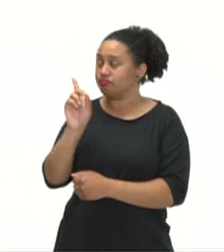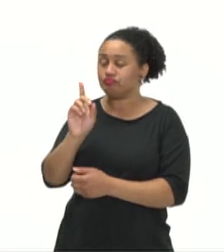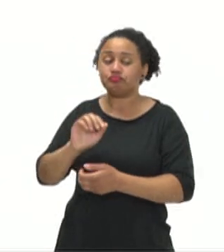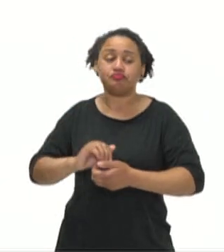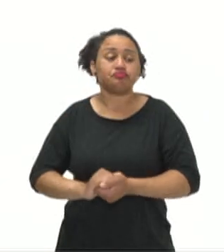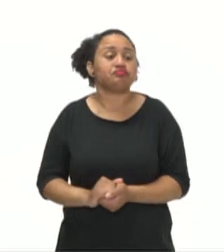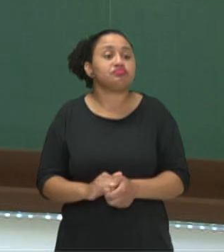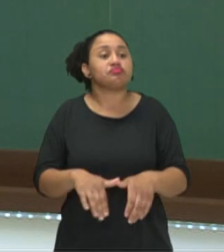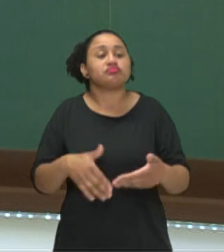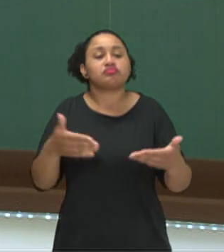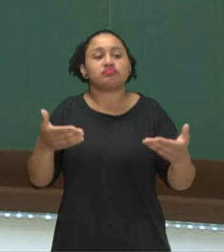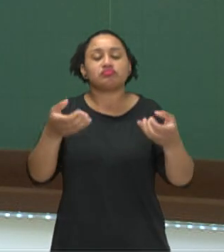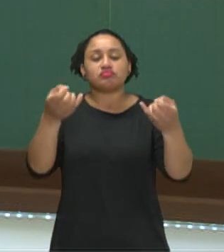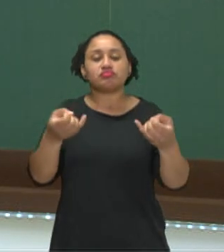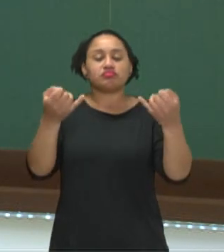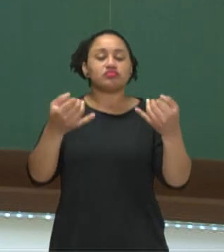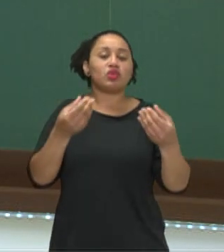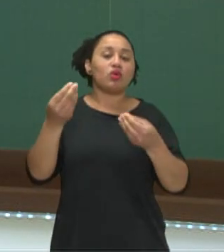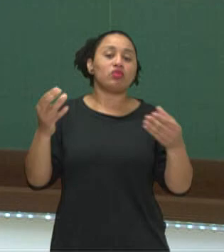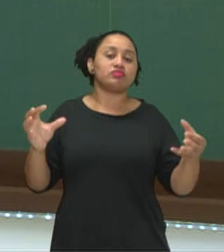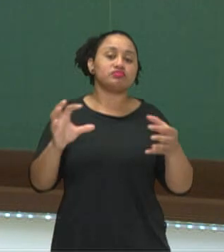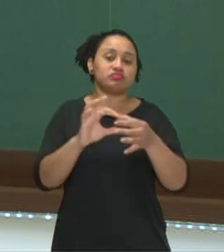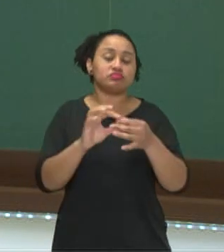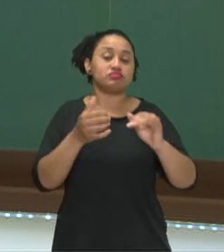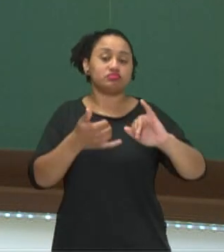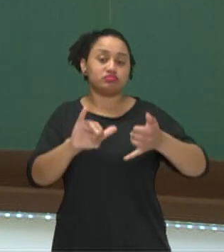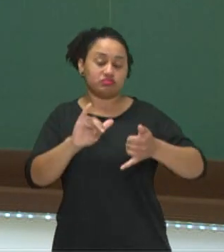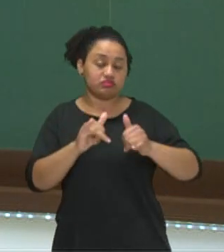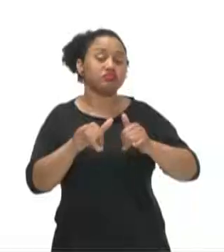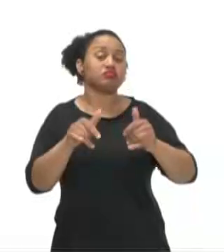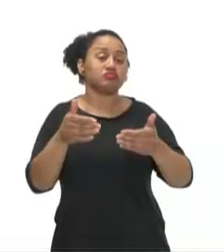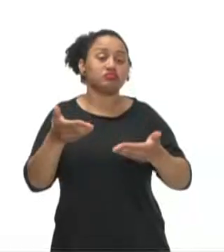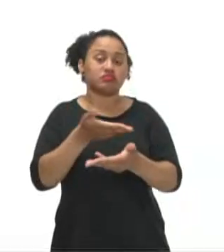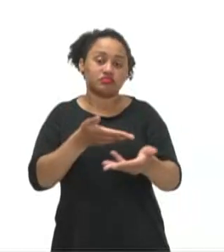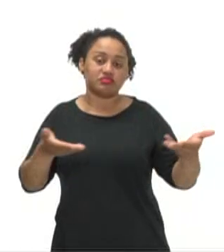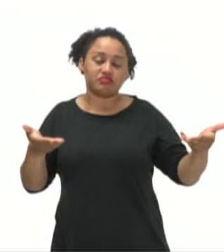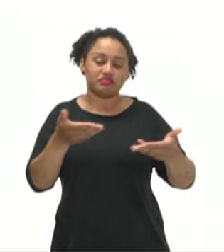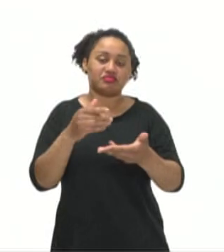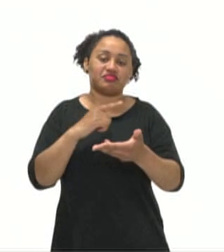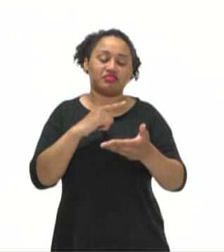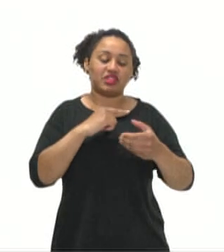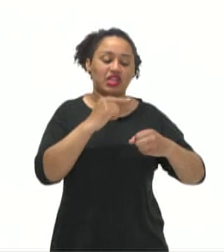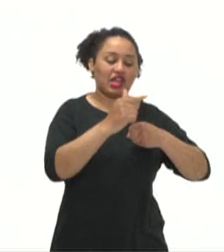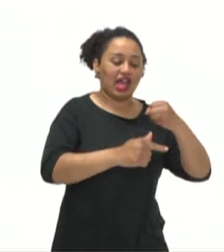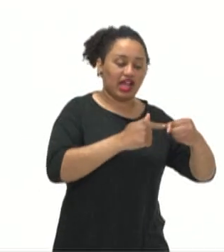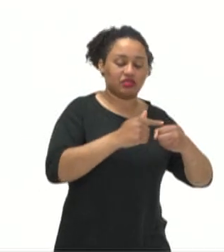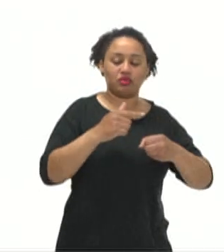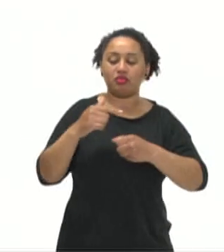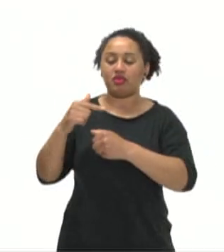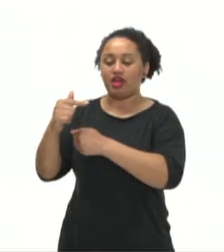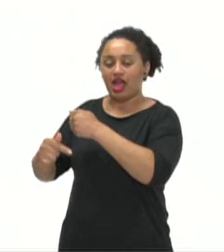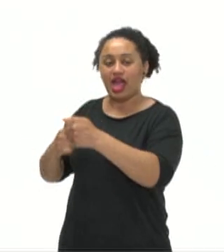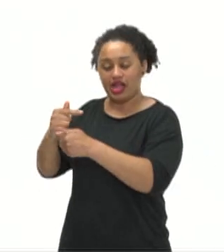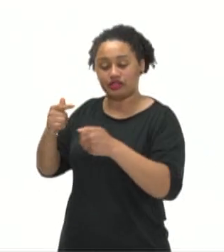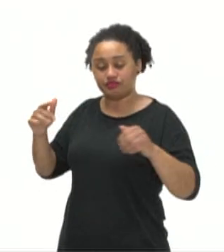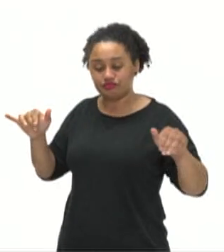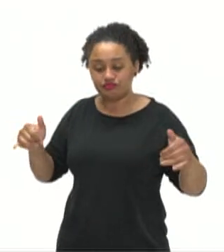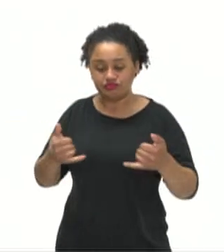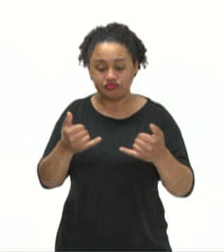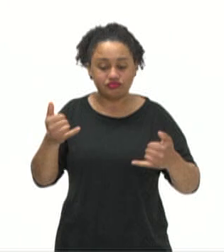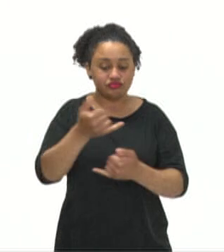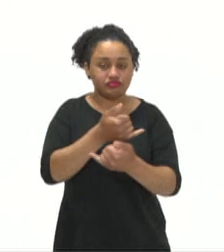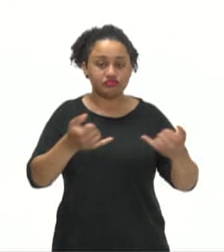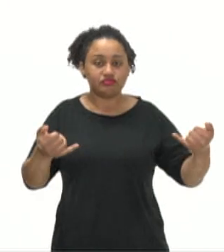Vamos falar um pouquinho sobre as ligações químicas, então. São interações que ocorrem entre átomos, portanto, interatômicas,